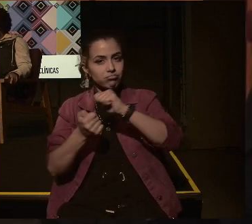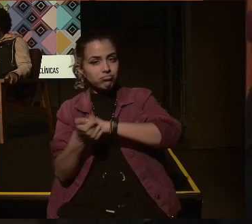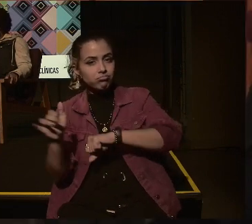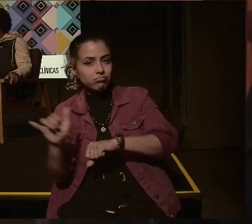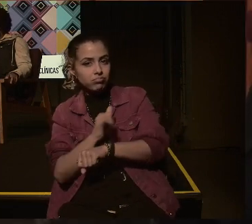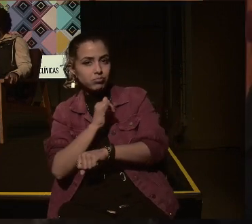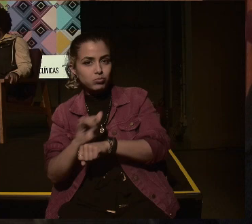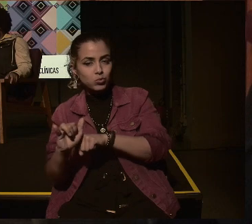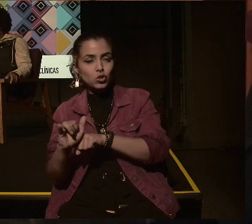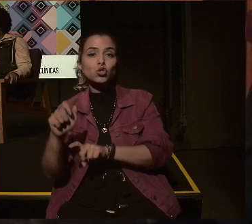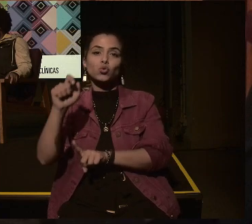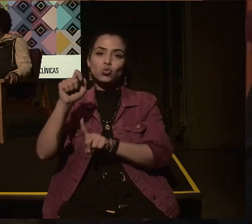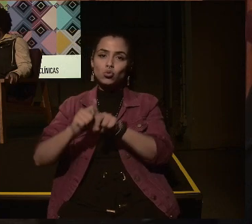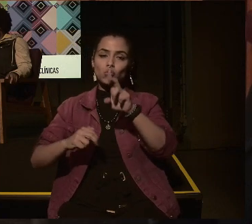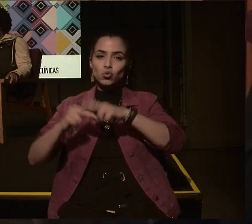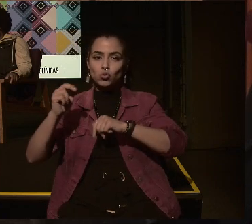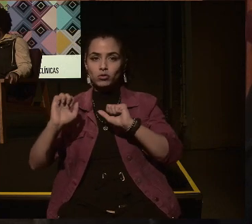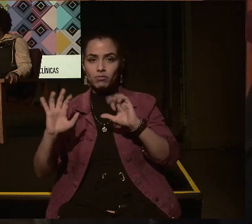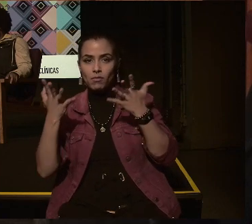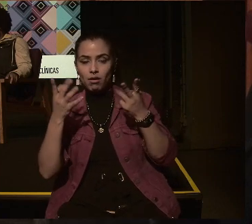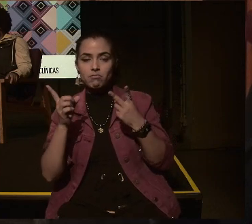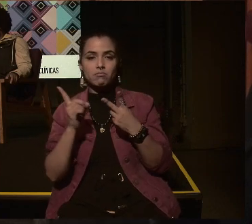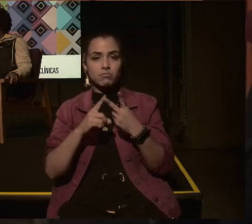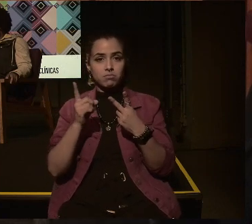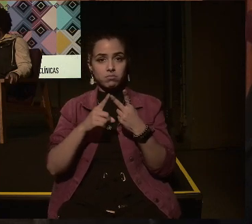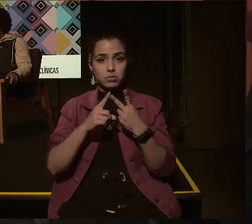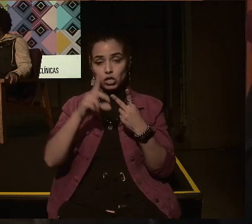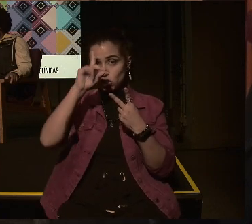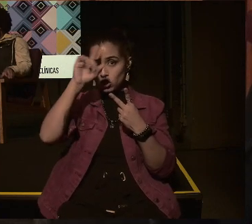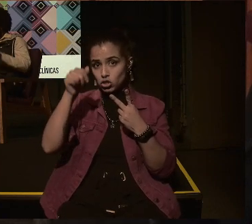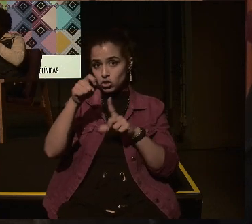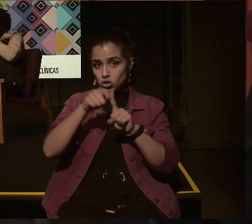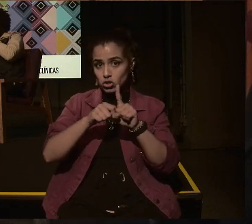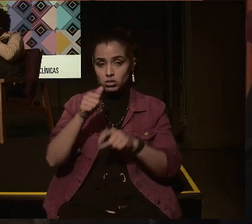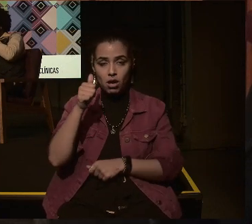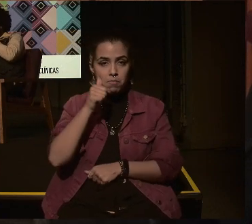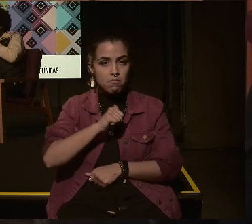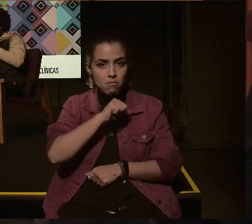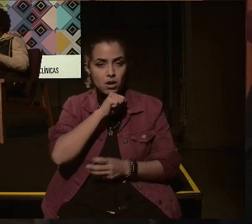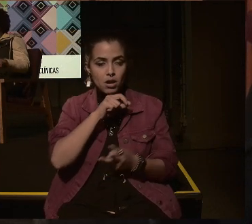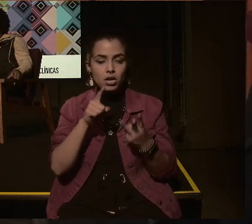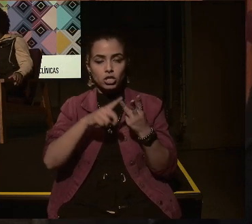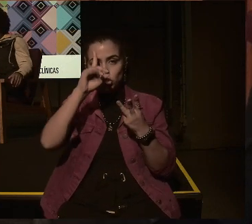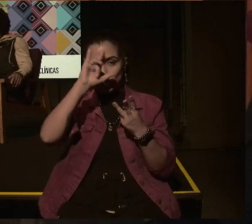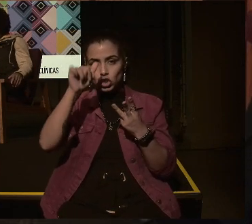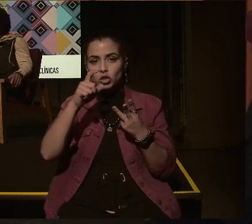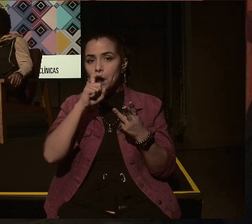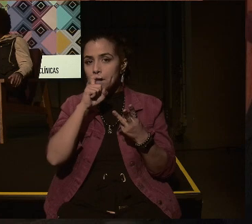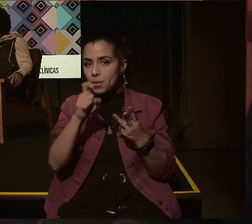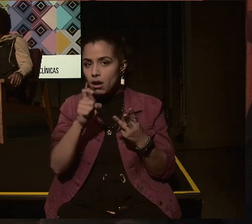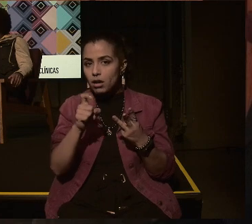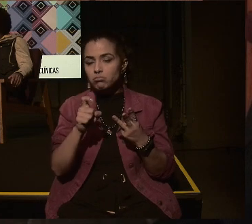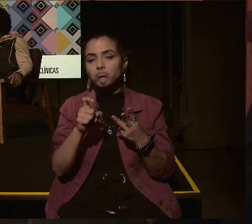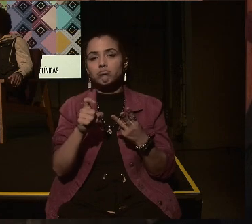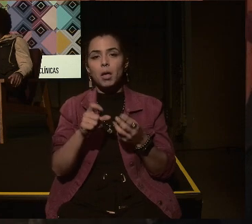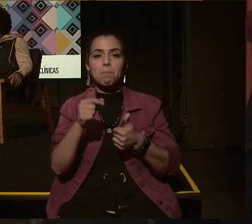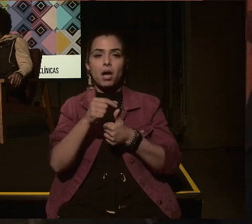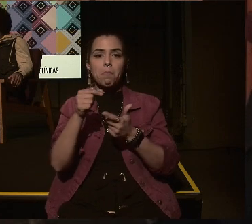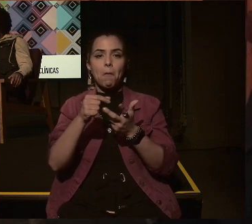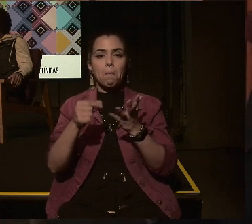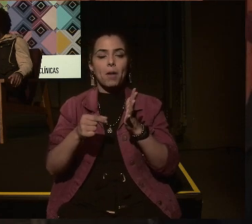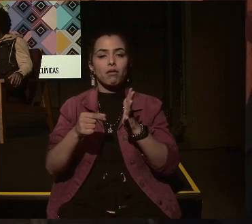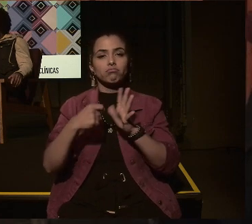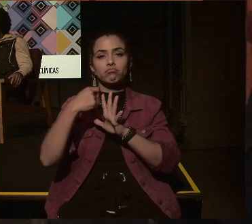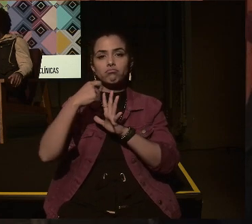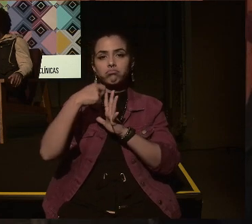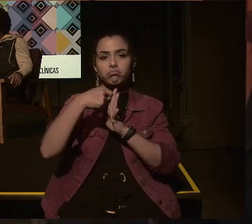junina, isso aconteceu no Dia das Mães, isso aconteceu no Dia dos Pais, isso aconteceu no calendário todo, do